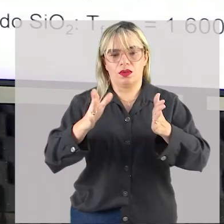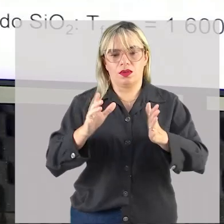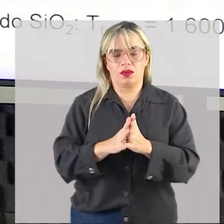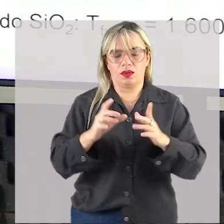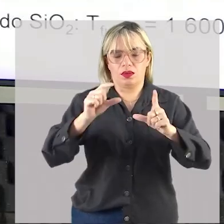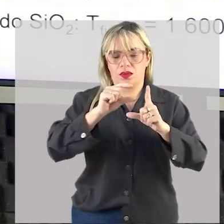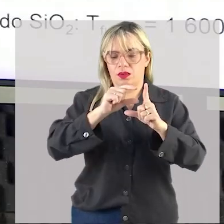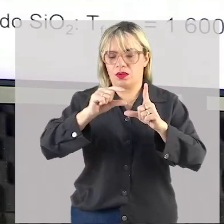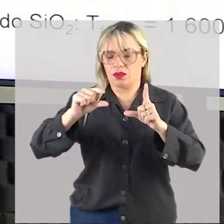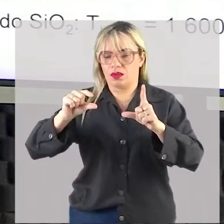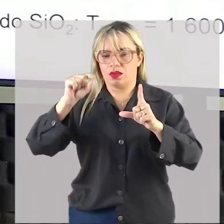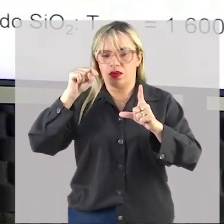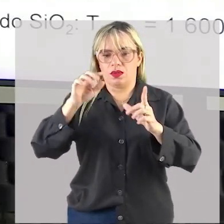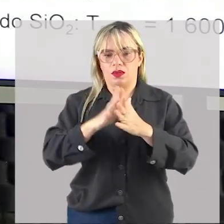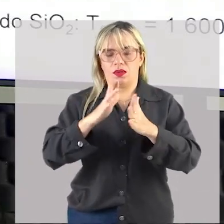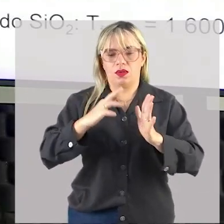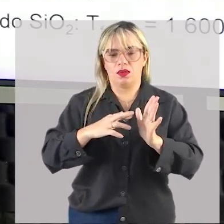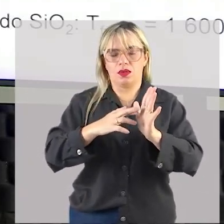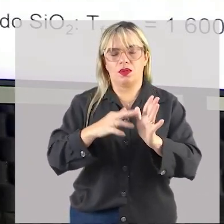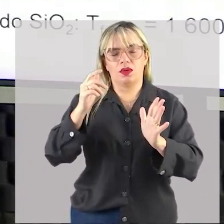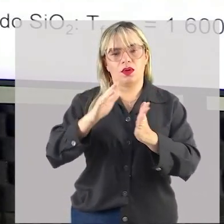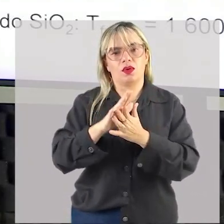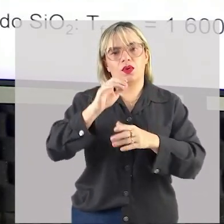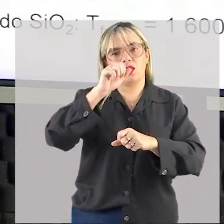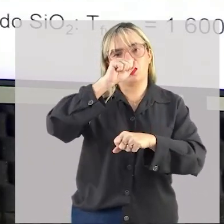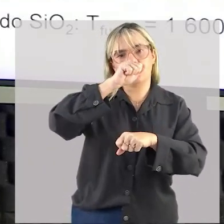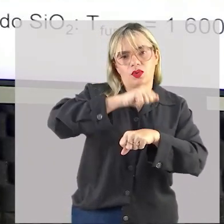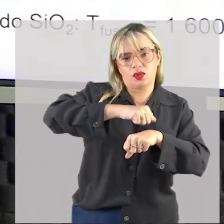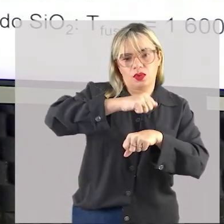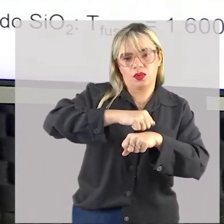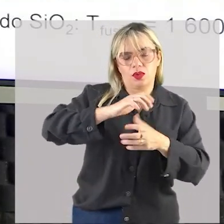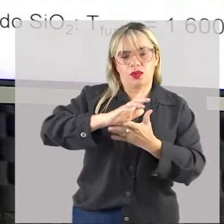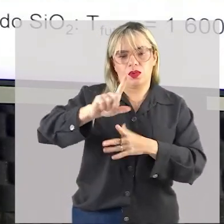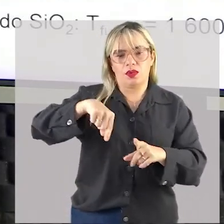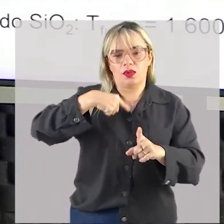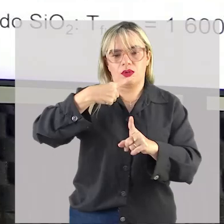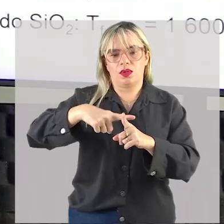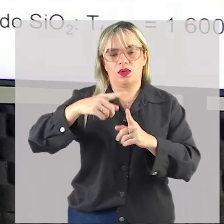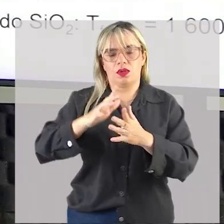ó. Sólido mais líquido.